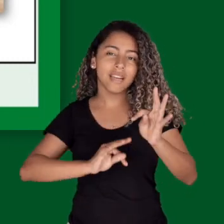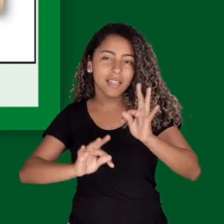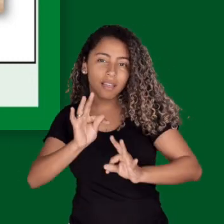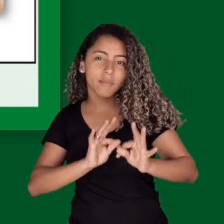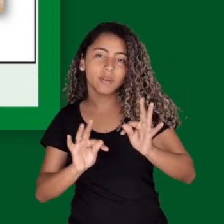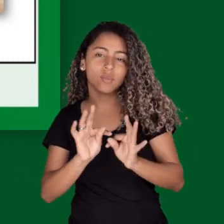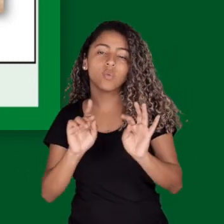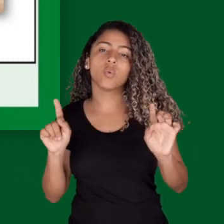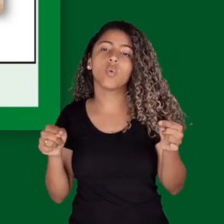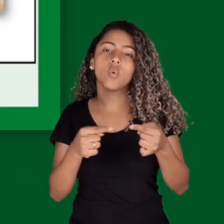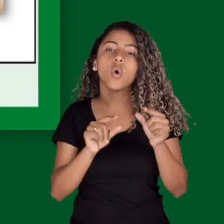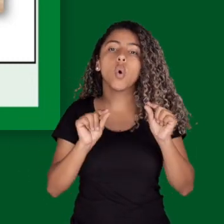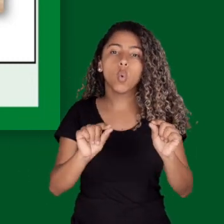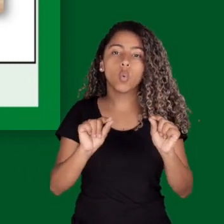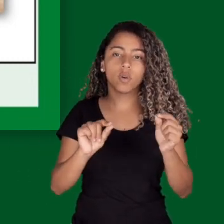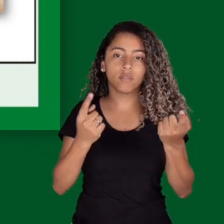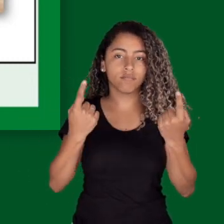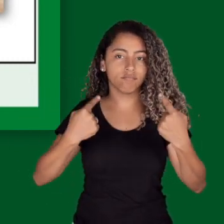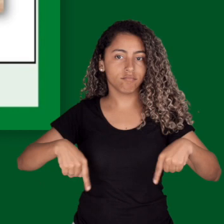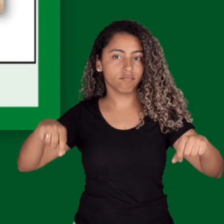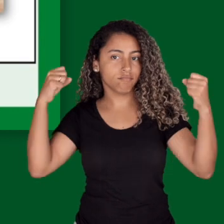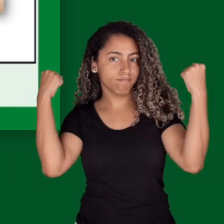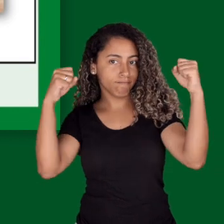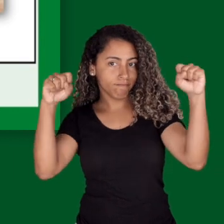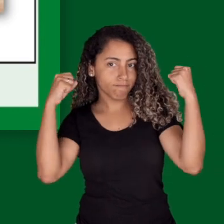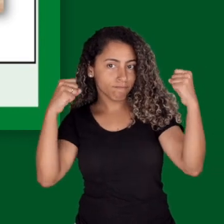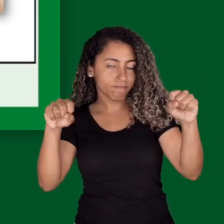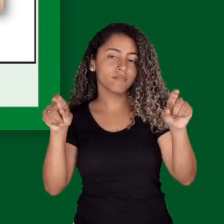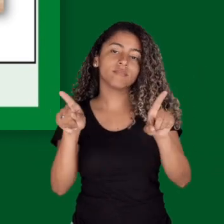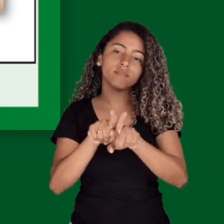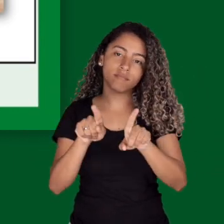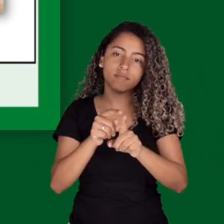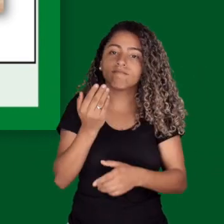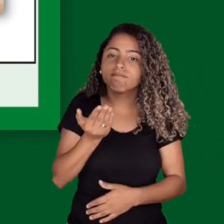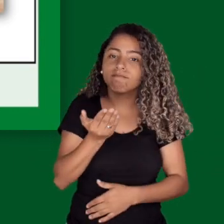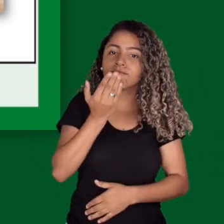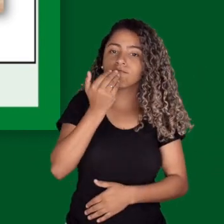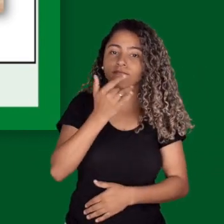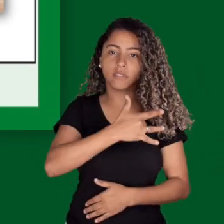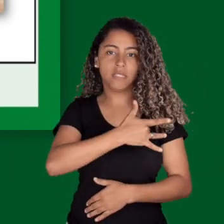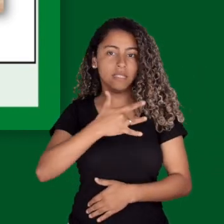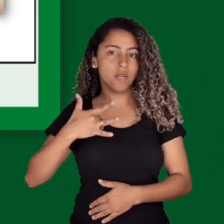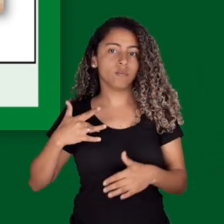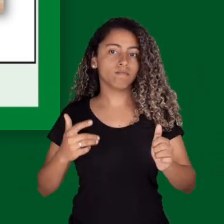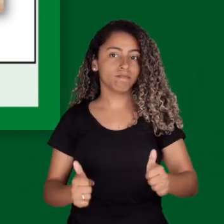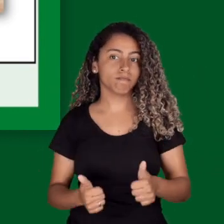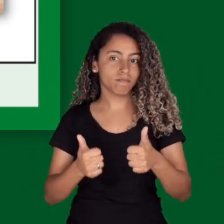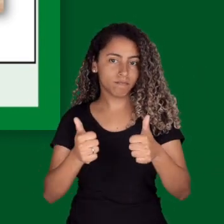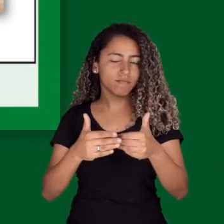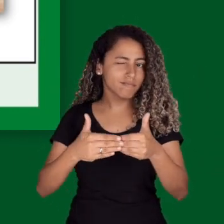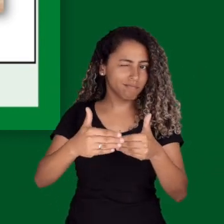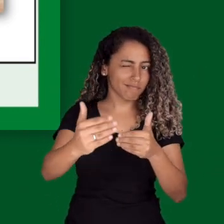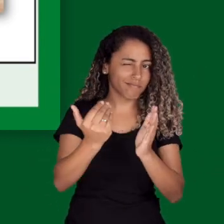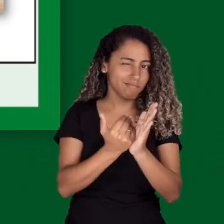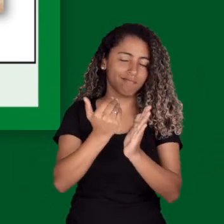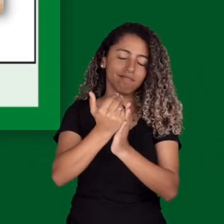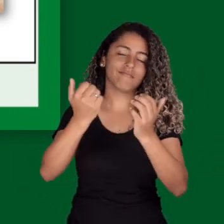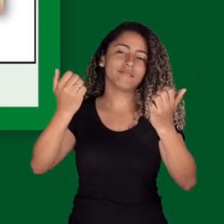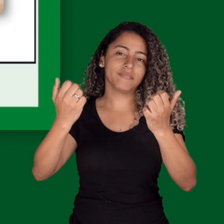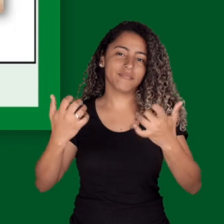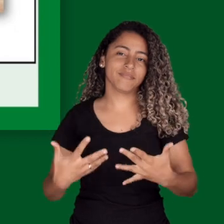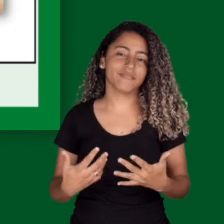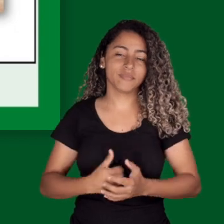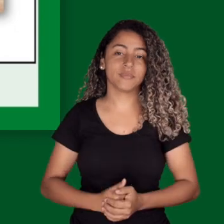a gente tem como parte do tratamento a atividade física e a alimentação saudável, que vão ser temas abordados mais